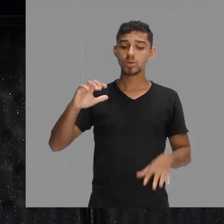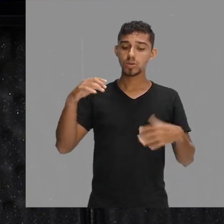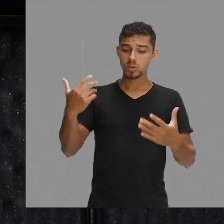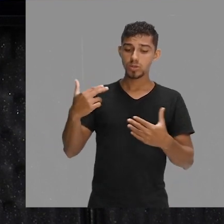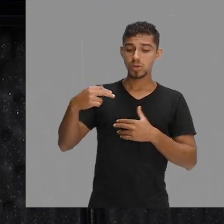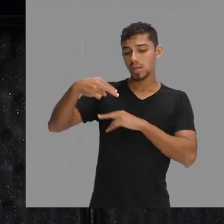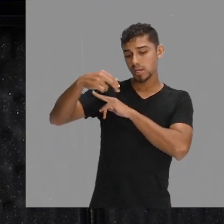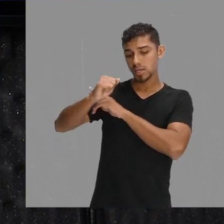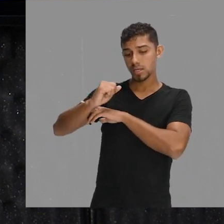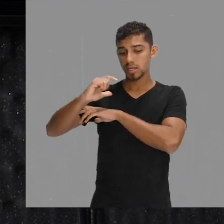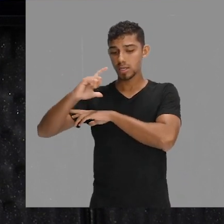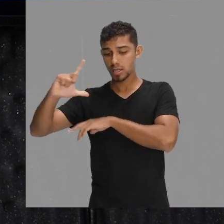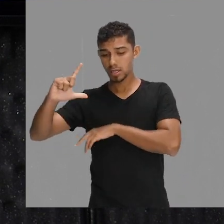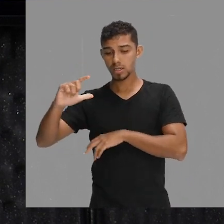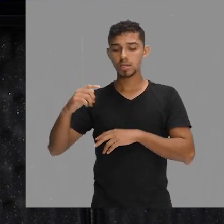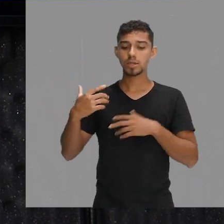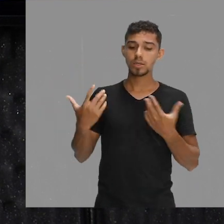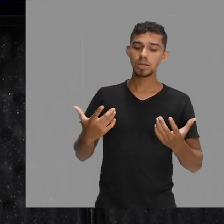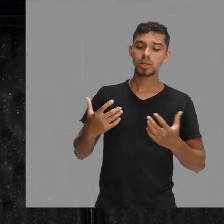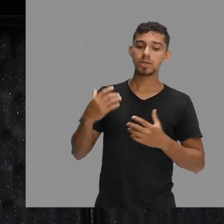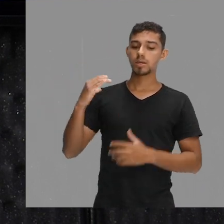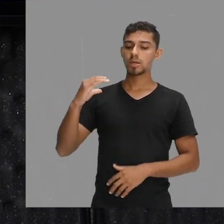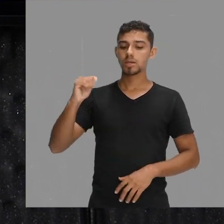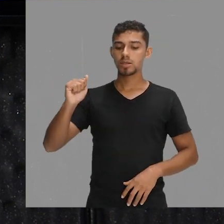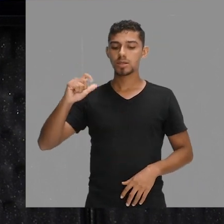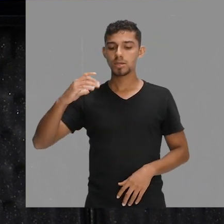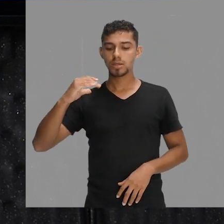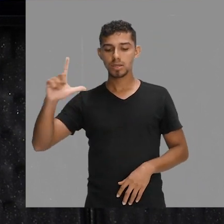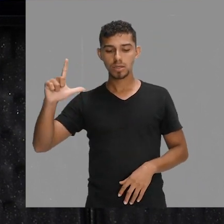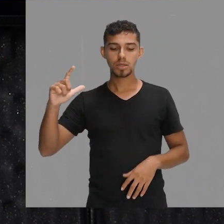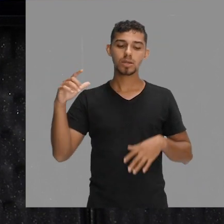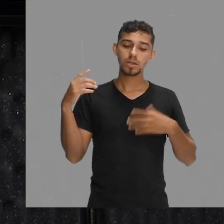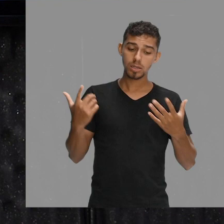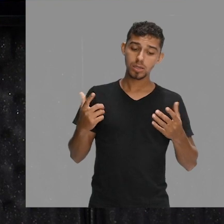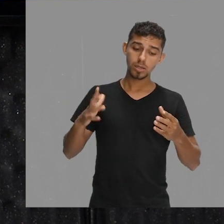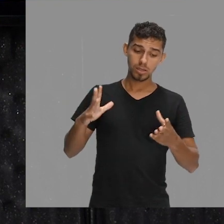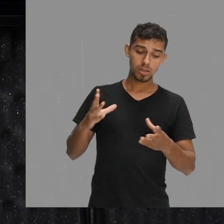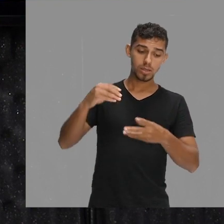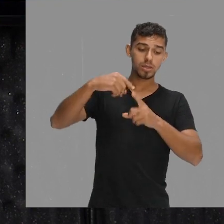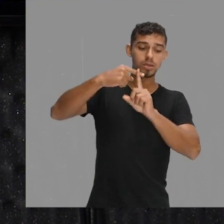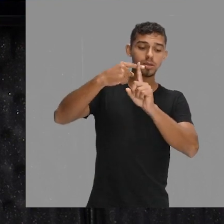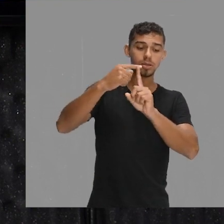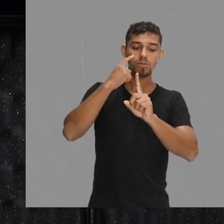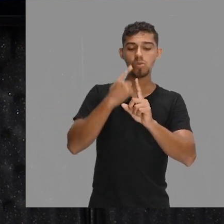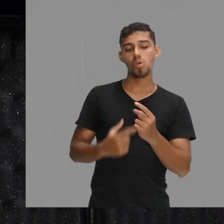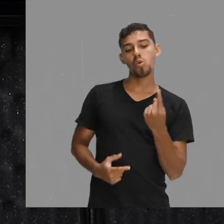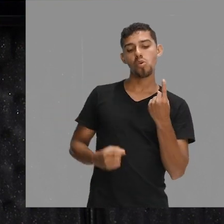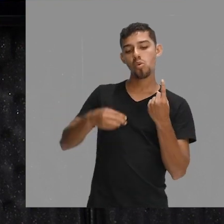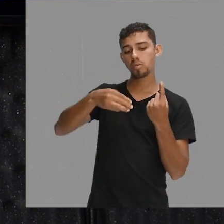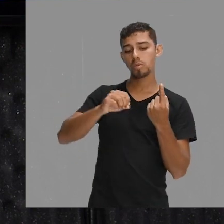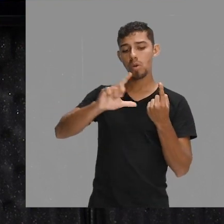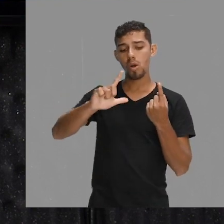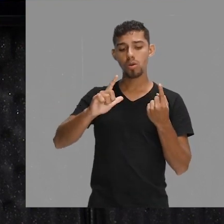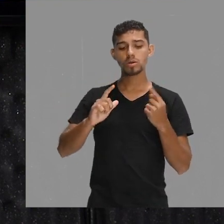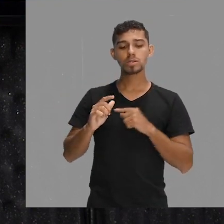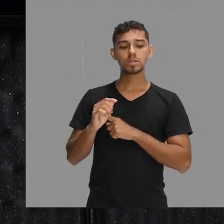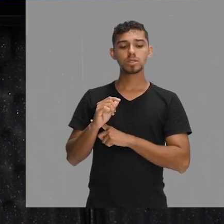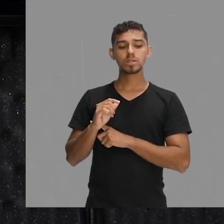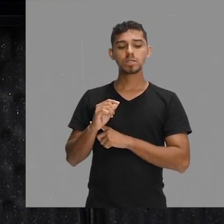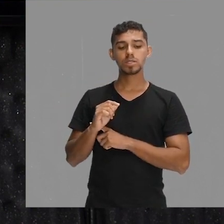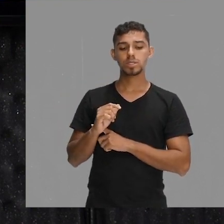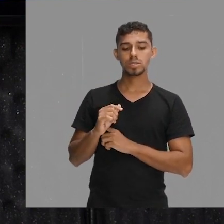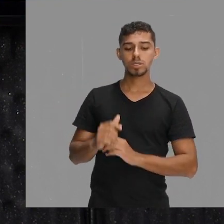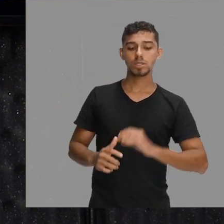de cálcio. Olha só, eu adicionei então 1 mol de glicose. Glicose é